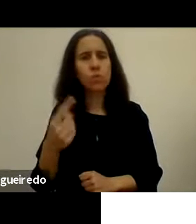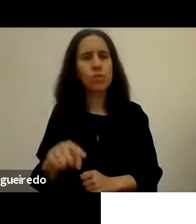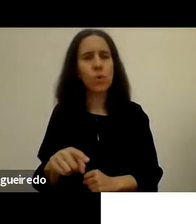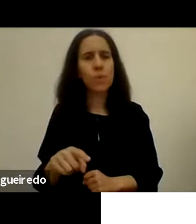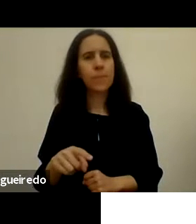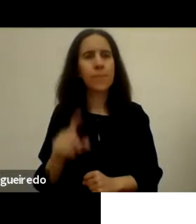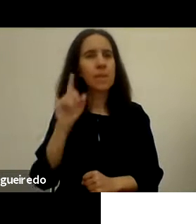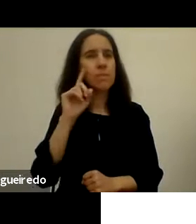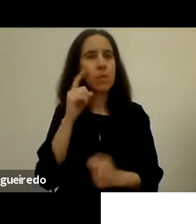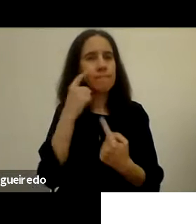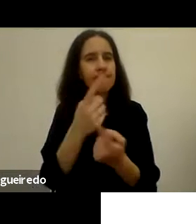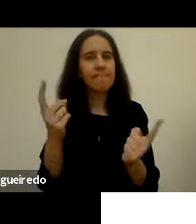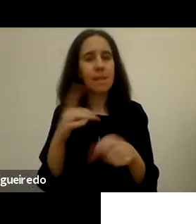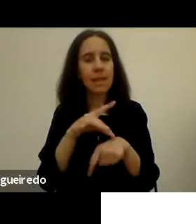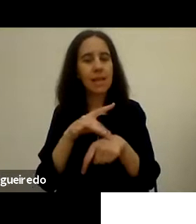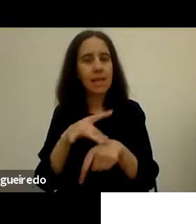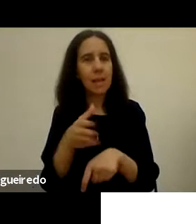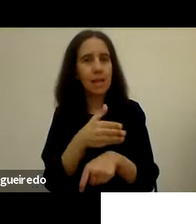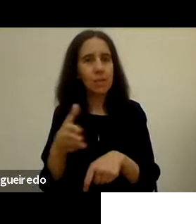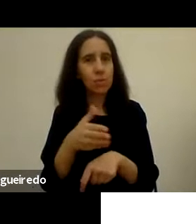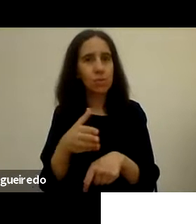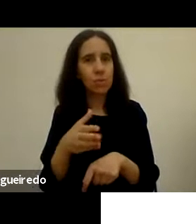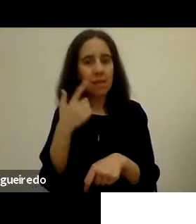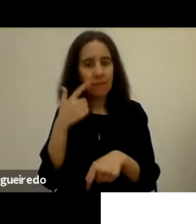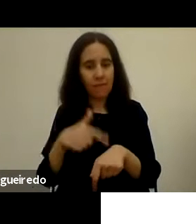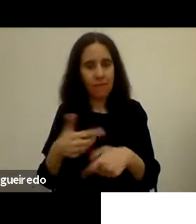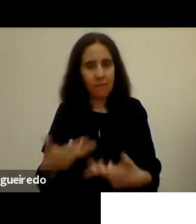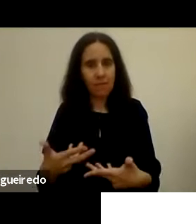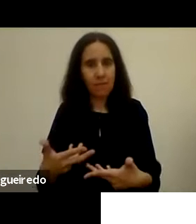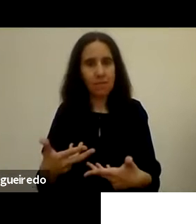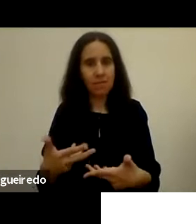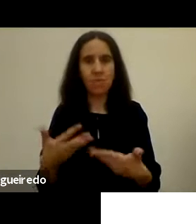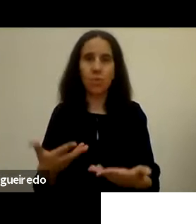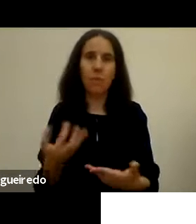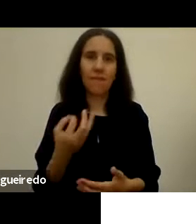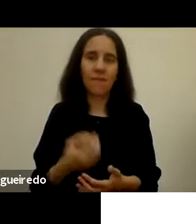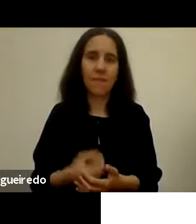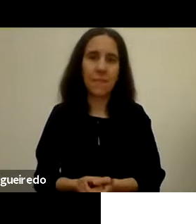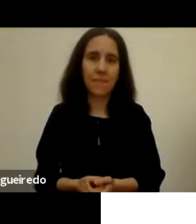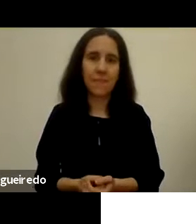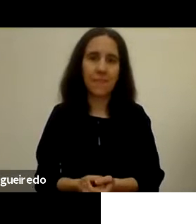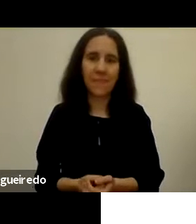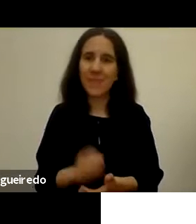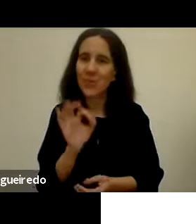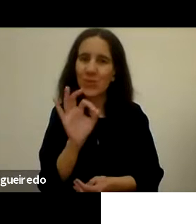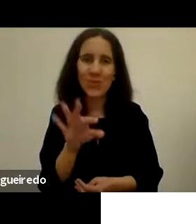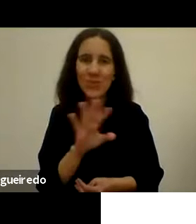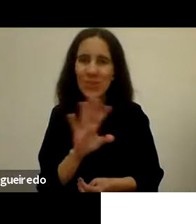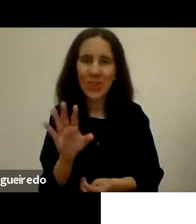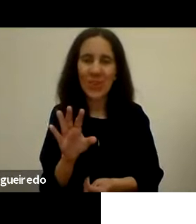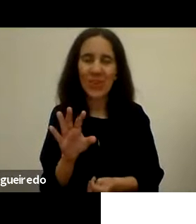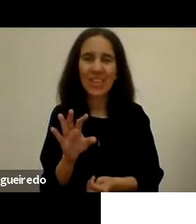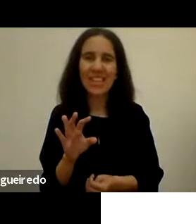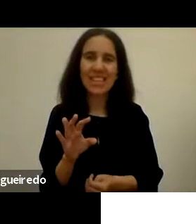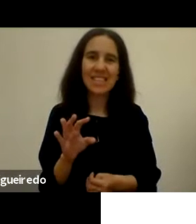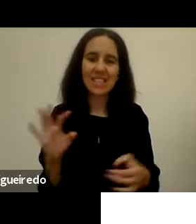esta importância deste guia neste momento em que nós estamos a viver atualmente. Um pequeno apontamento só